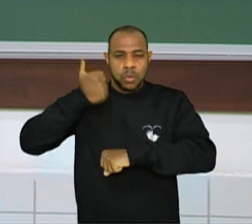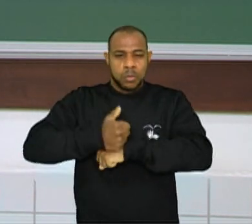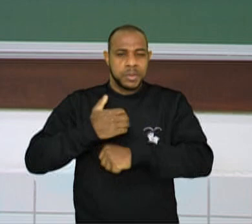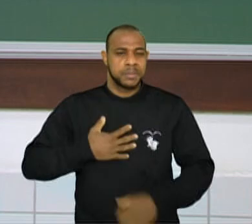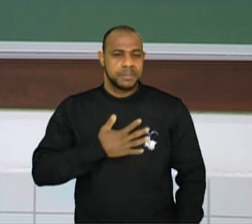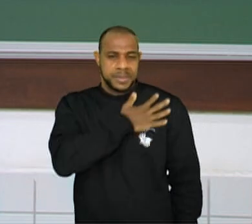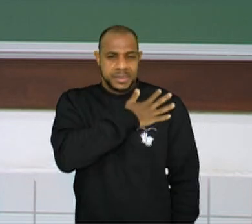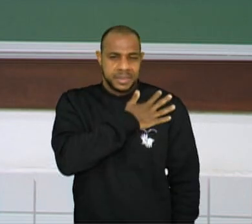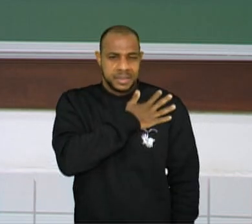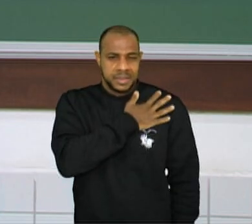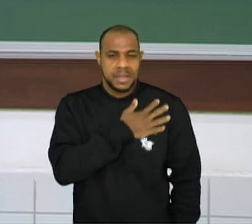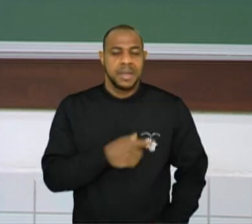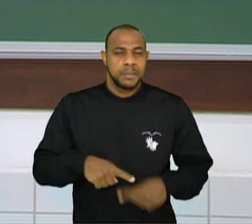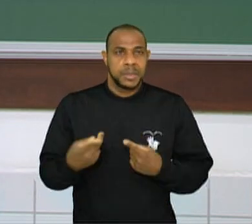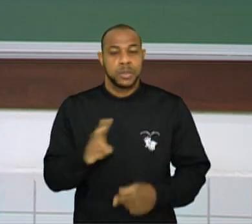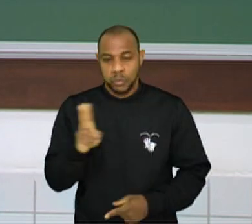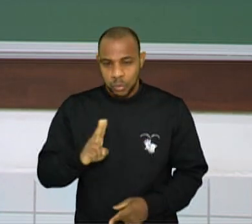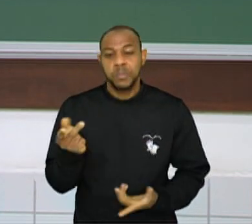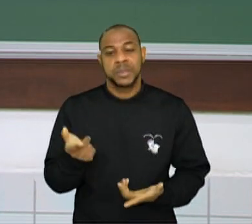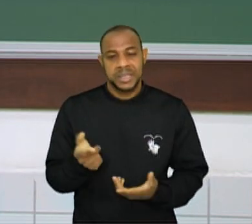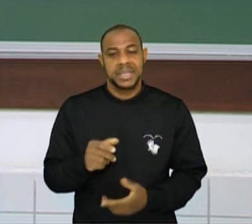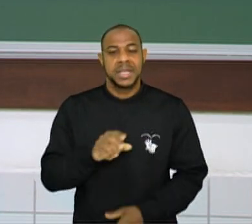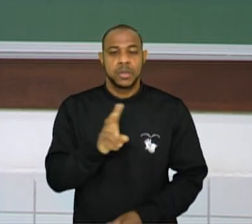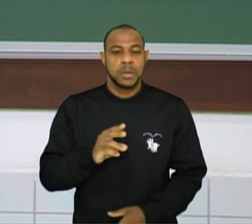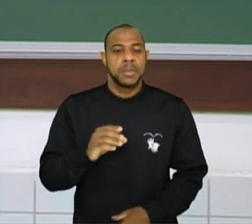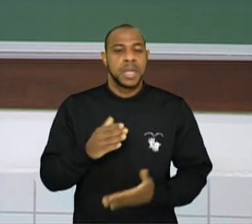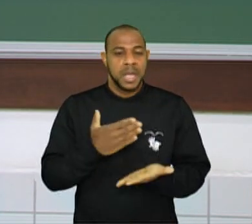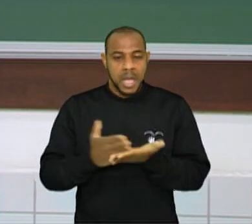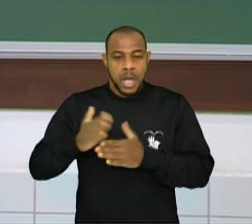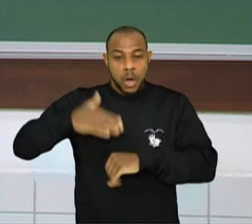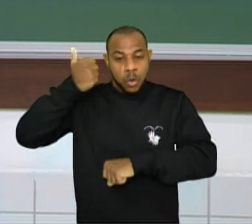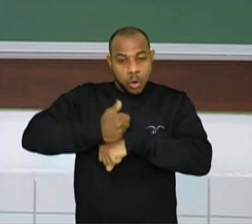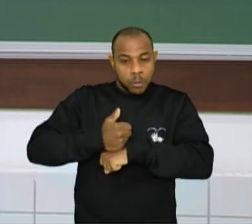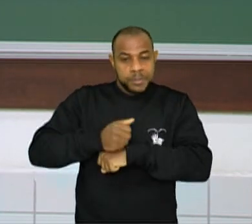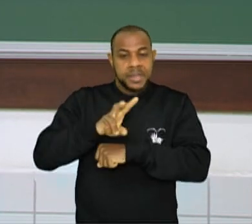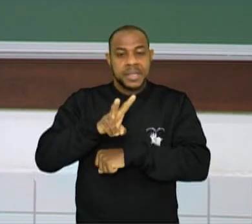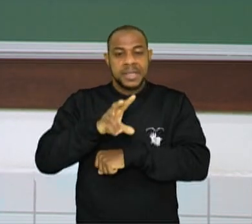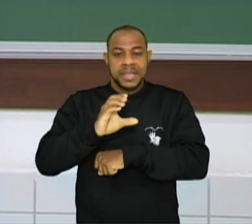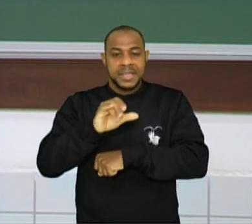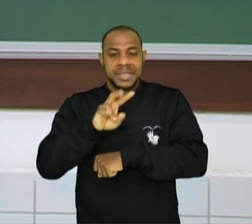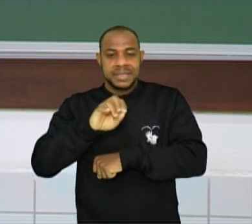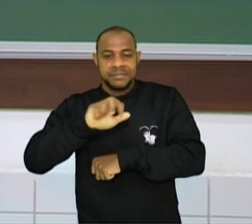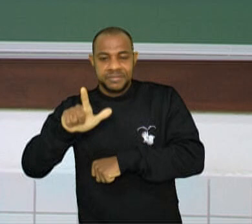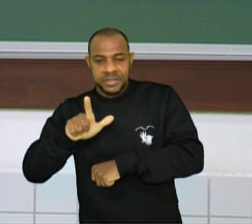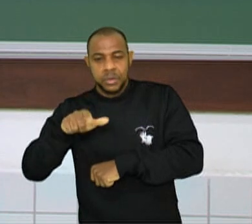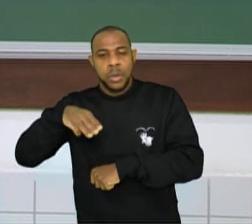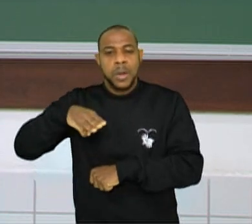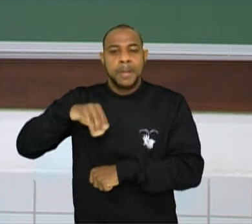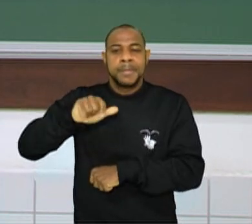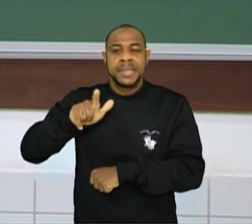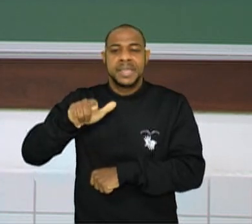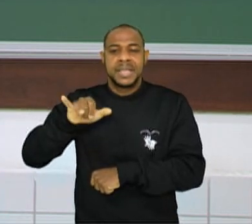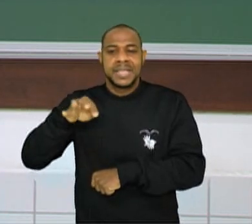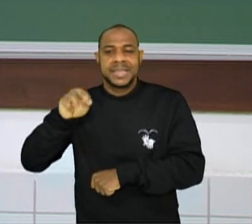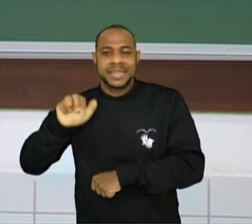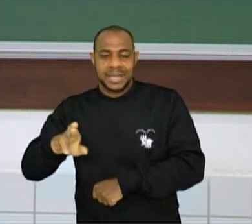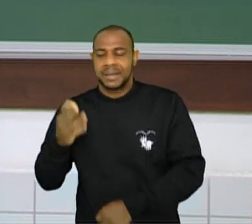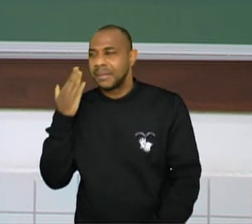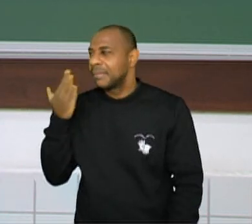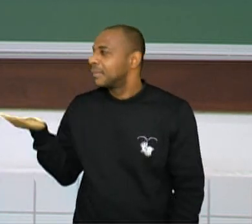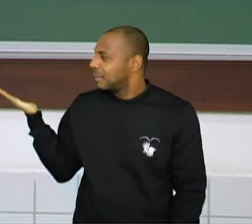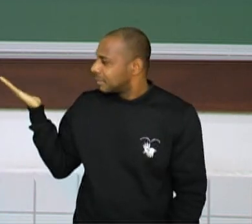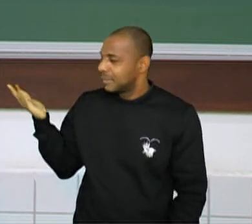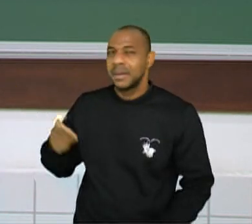ele de golpe civil-militar. Ok? Golpe militar de 64, então, que se desenvolve não só nos quartéis, também